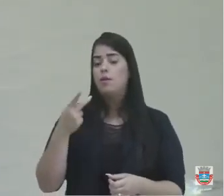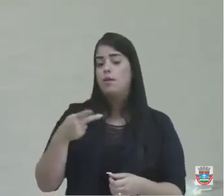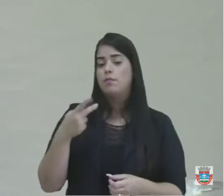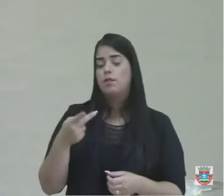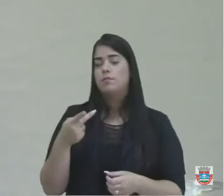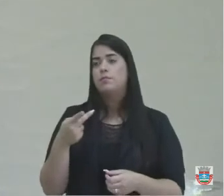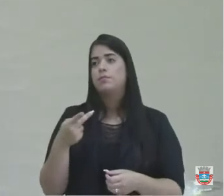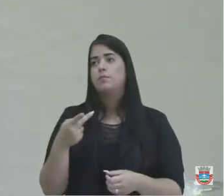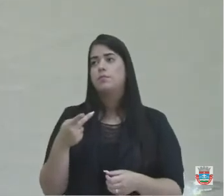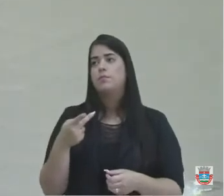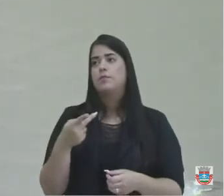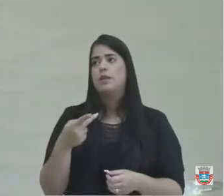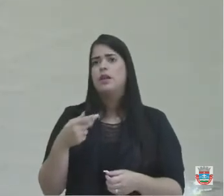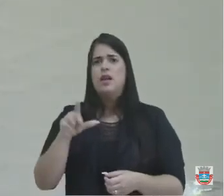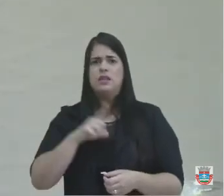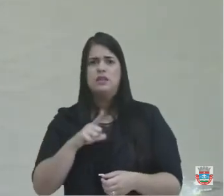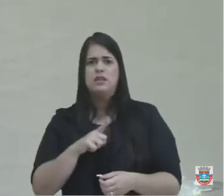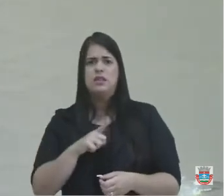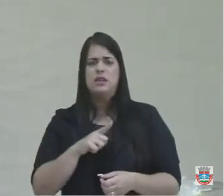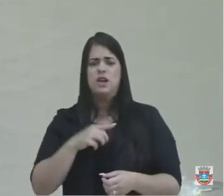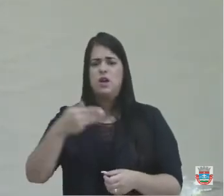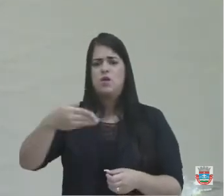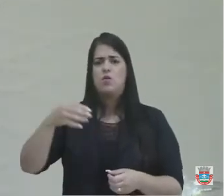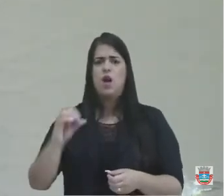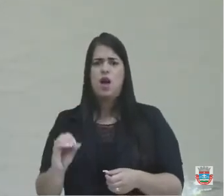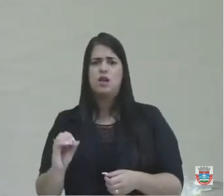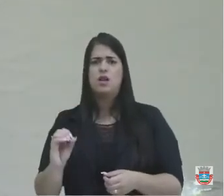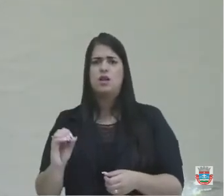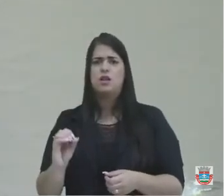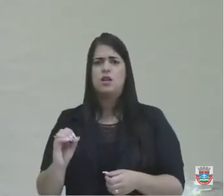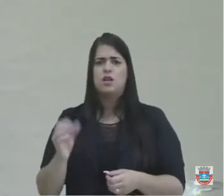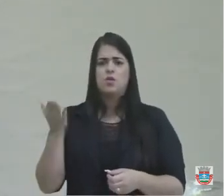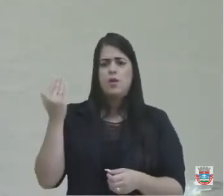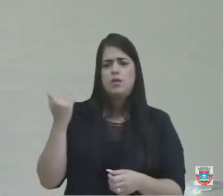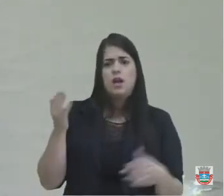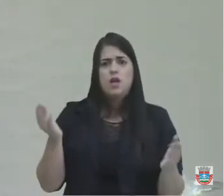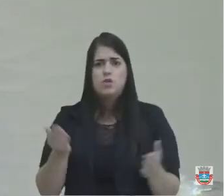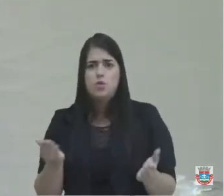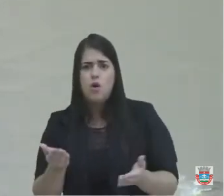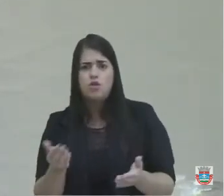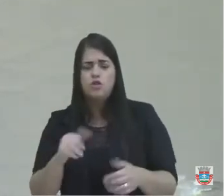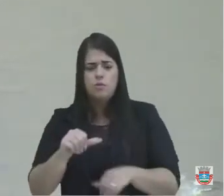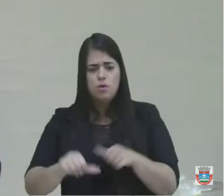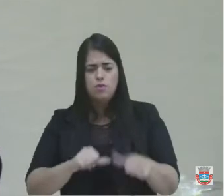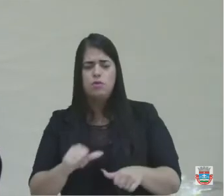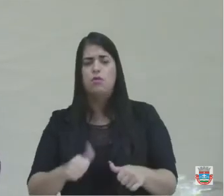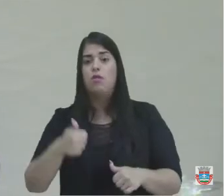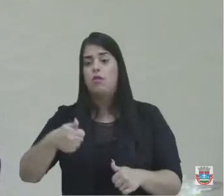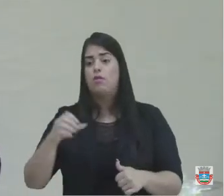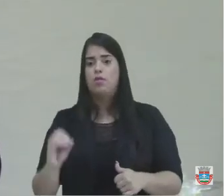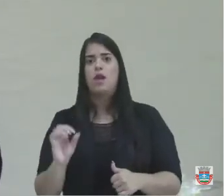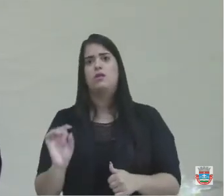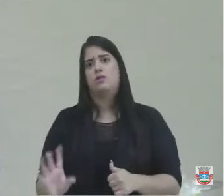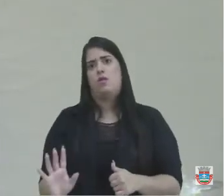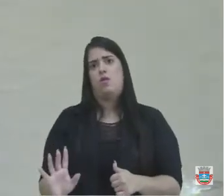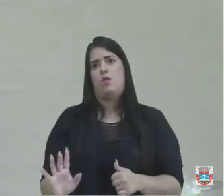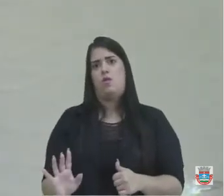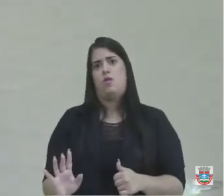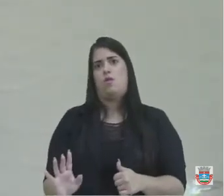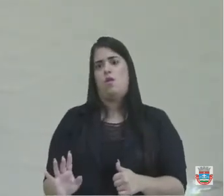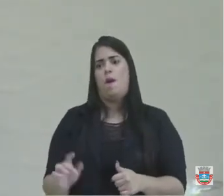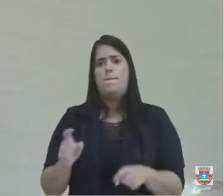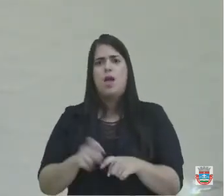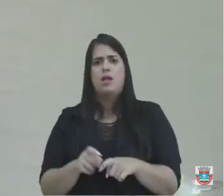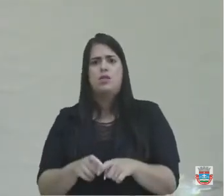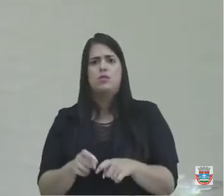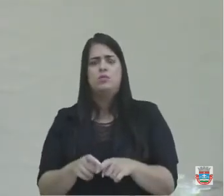aqui que tinha 40 atendimentos e hoje só tem 10 e até agora desses 10